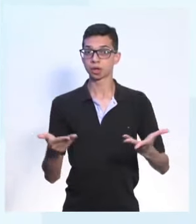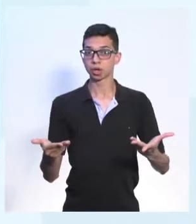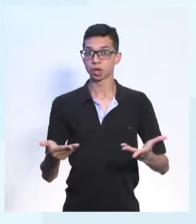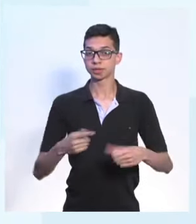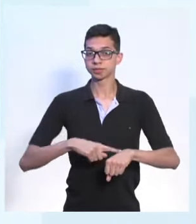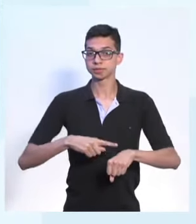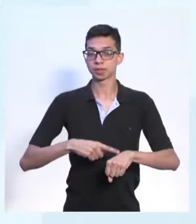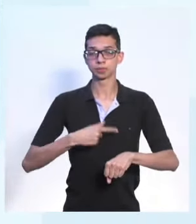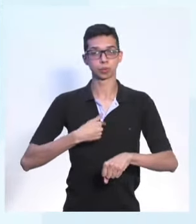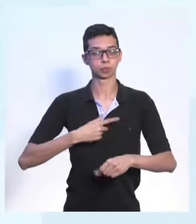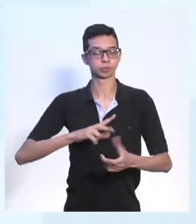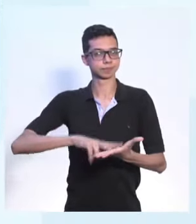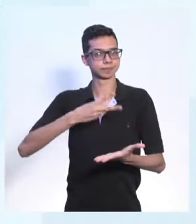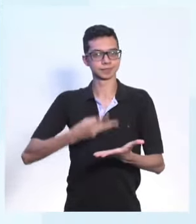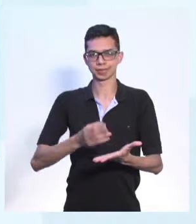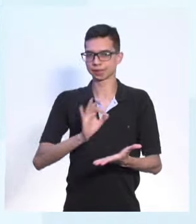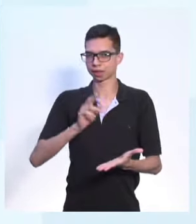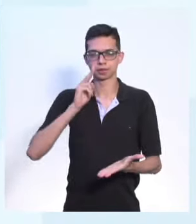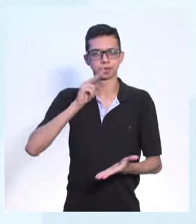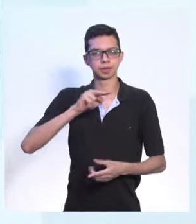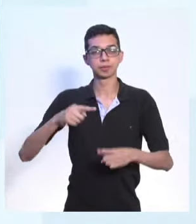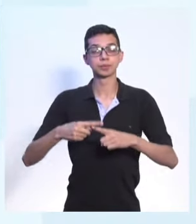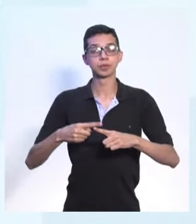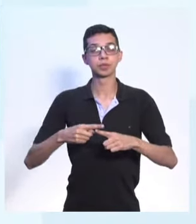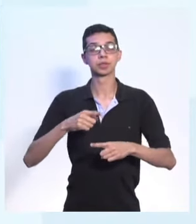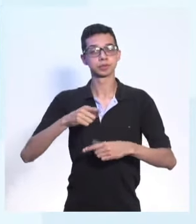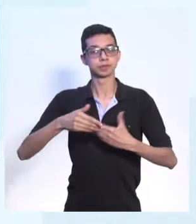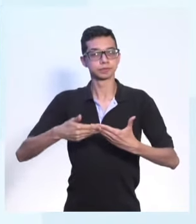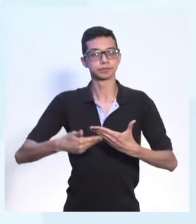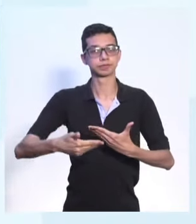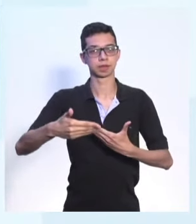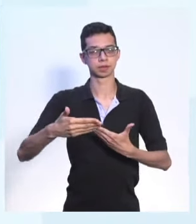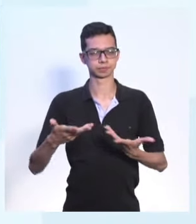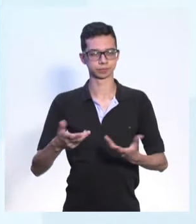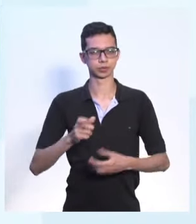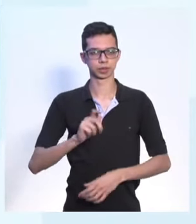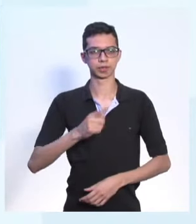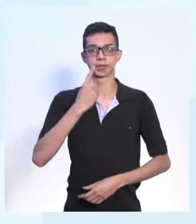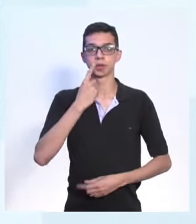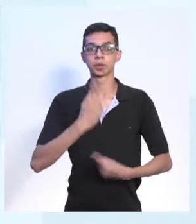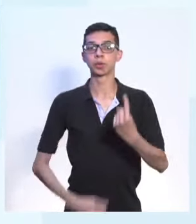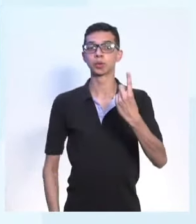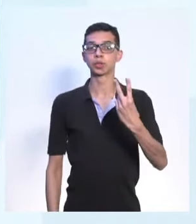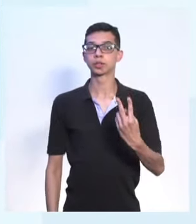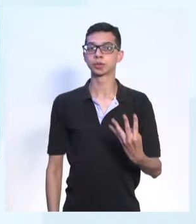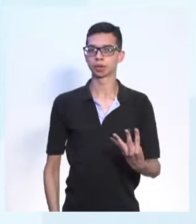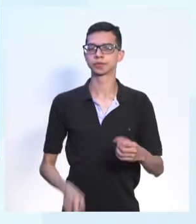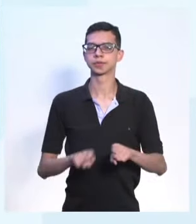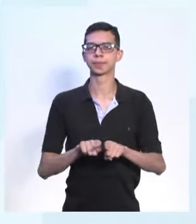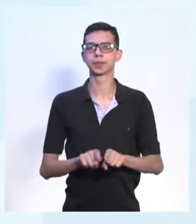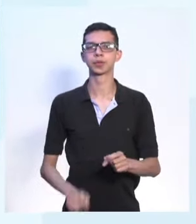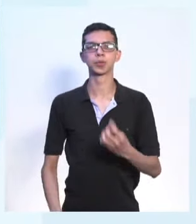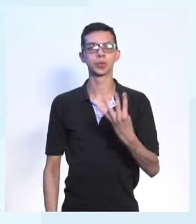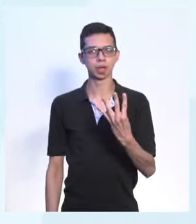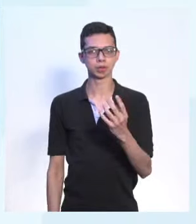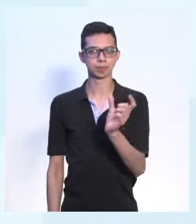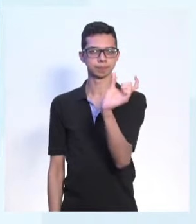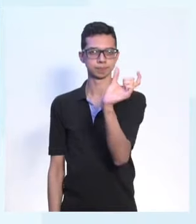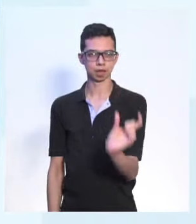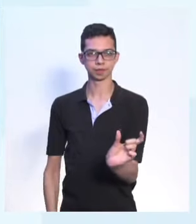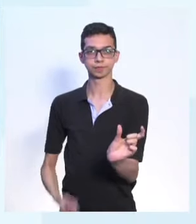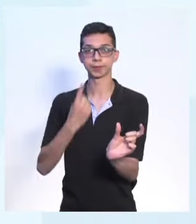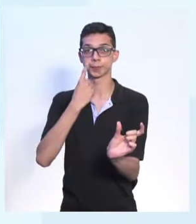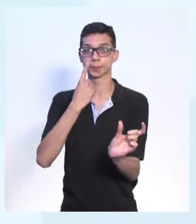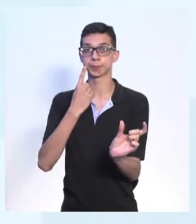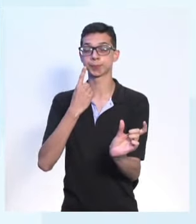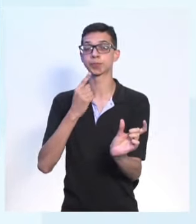de vocês. Ah, então vocês têm do lado esquerdo, 1, 2, 3, 4, os números 1, 2, 3, 4 e 4 palavrinhas ali. Do lado esquerdo vocês